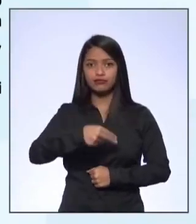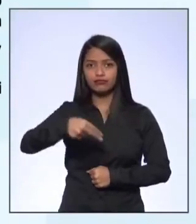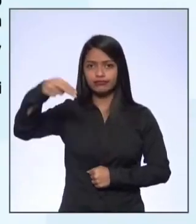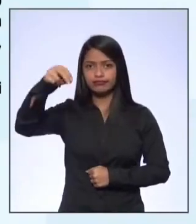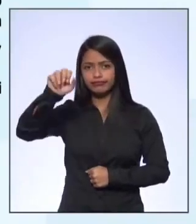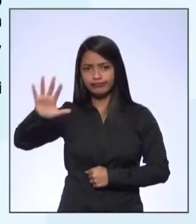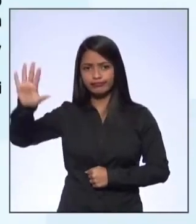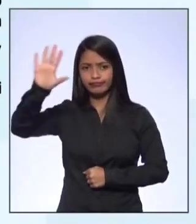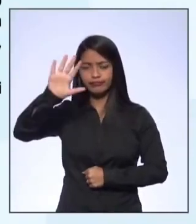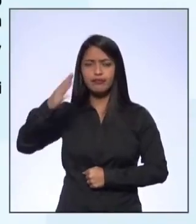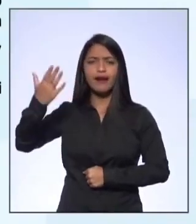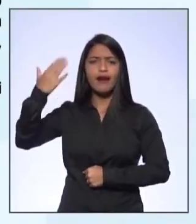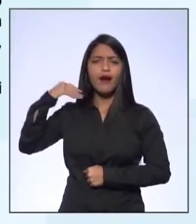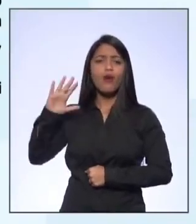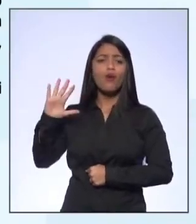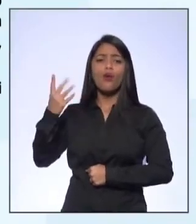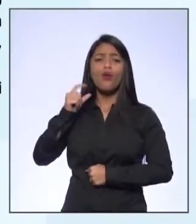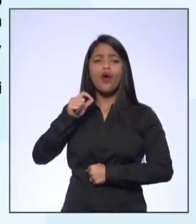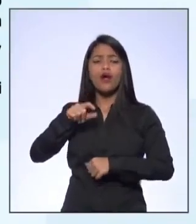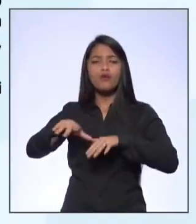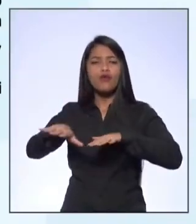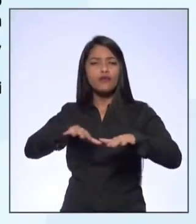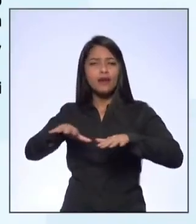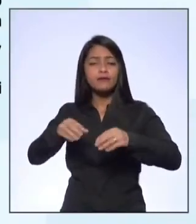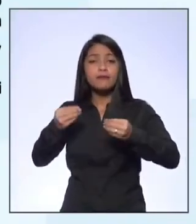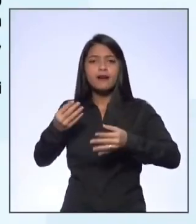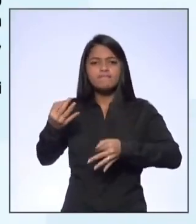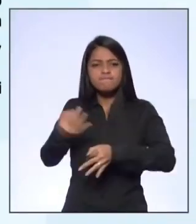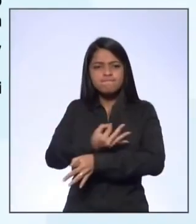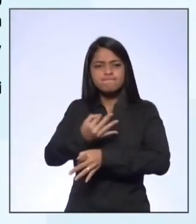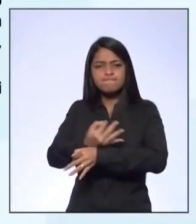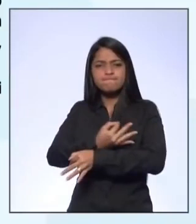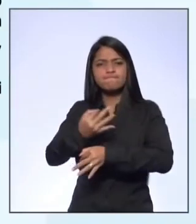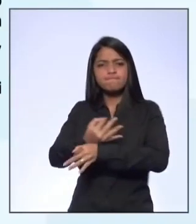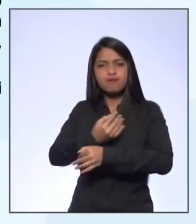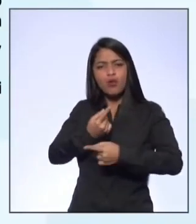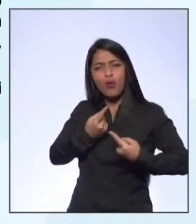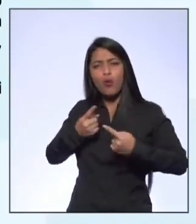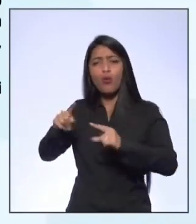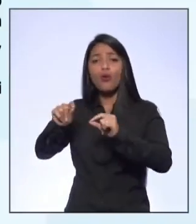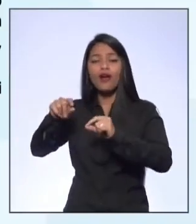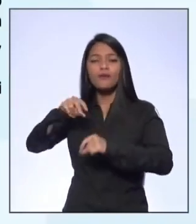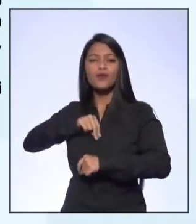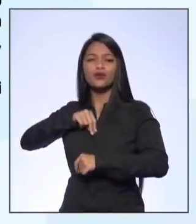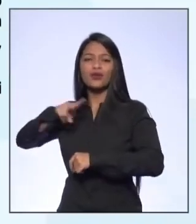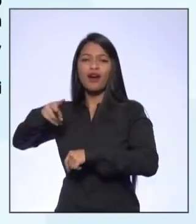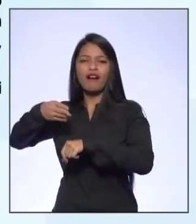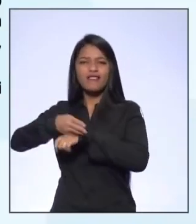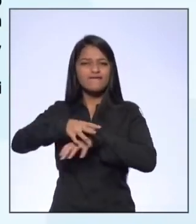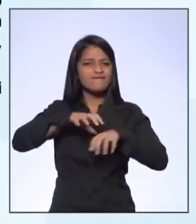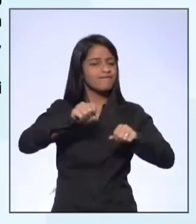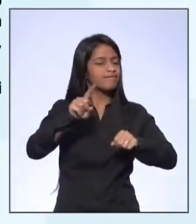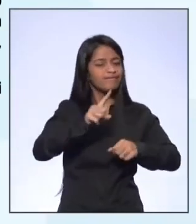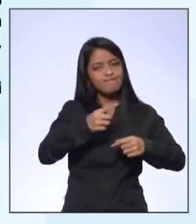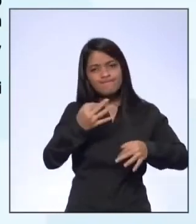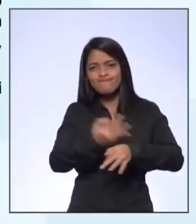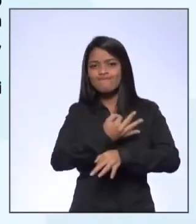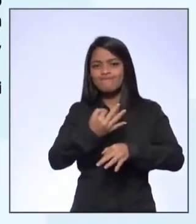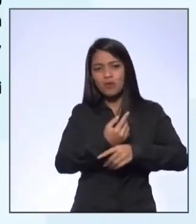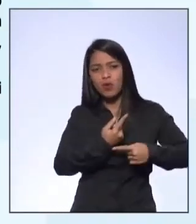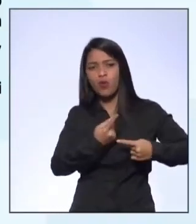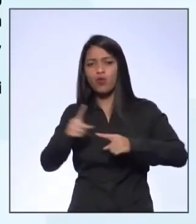brasileiro, houve um movimento de resistência à dominação portuguesa, conhecida como